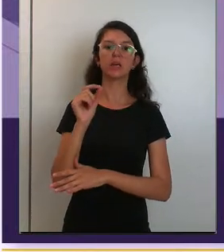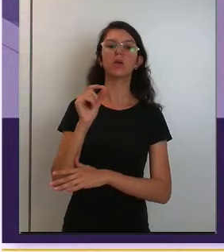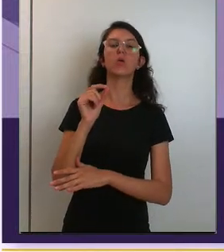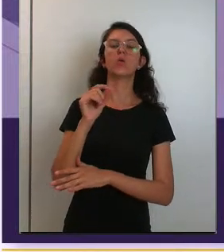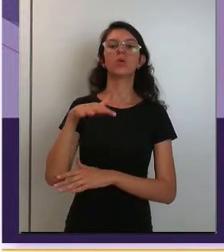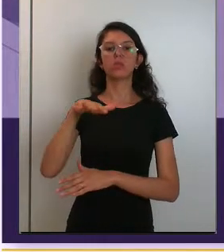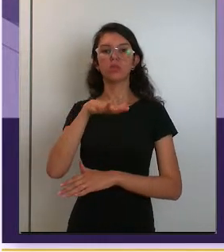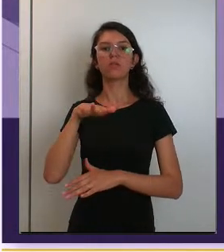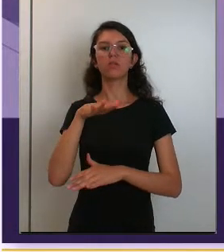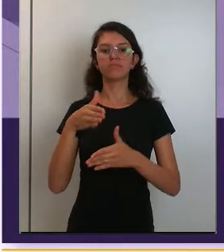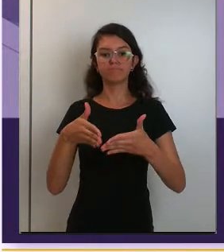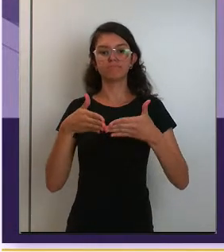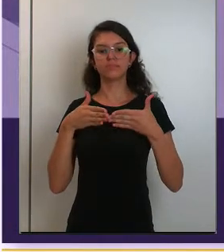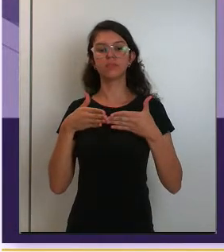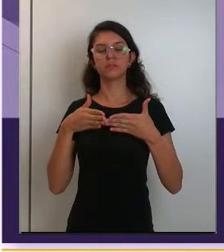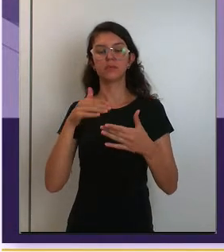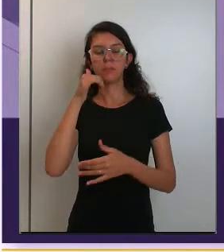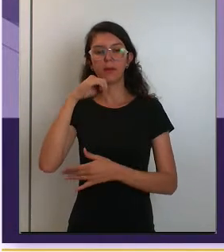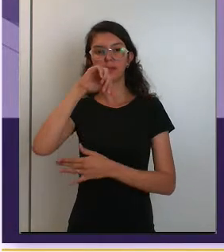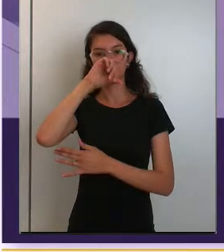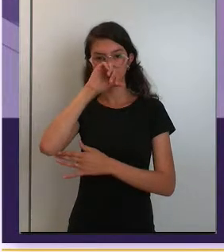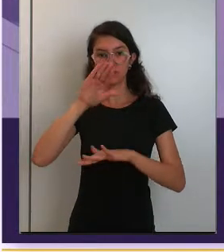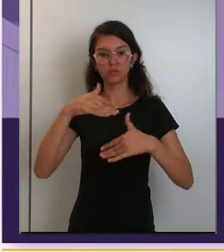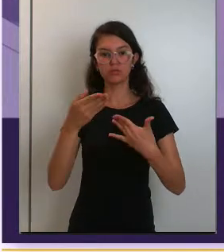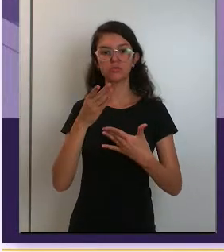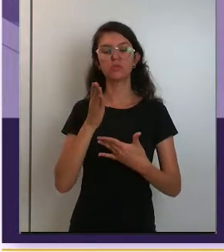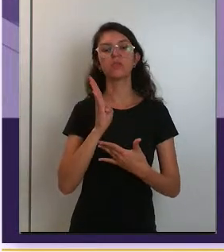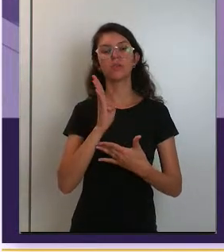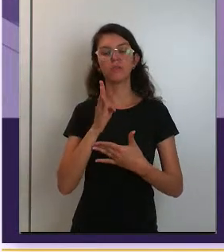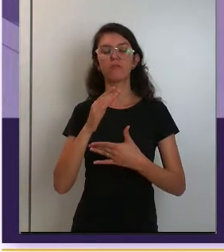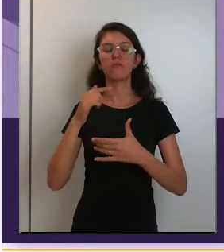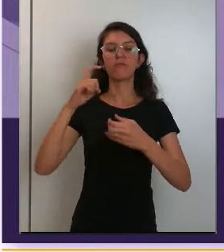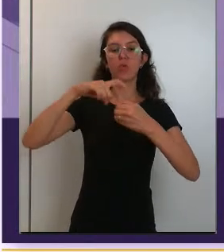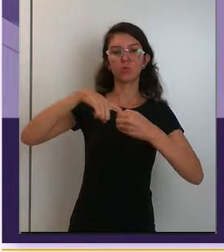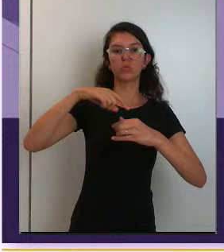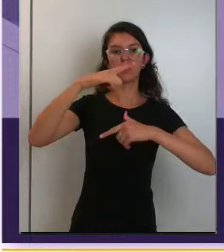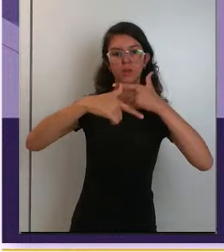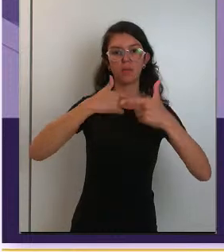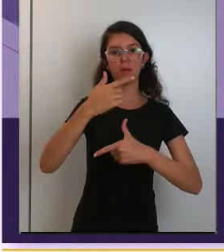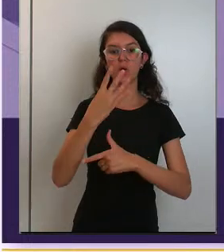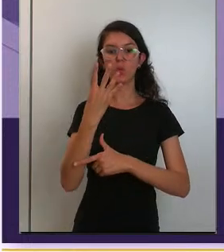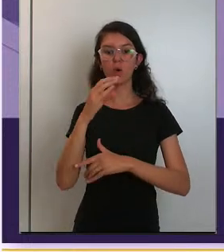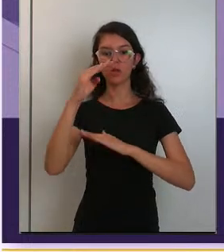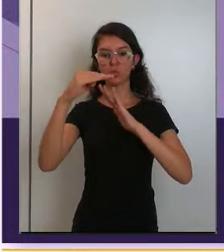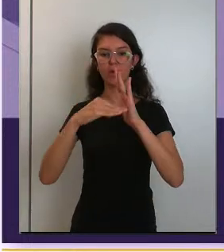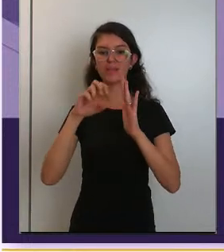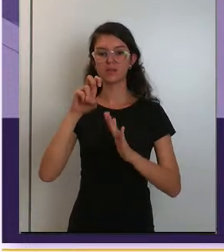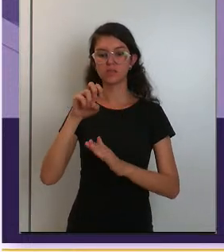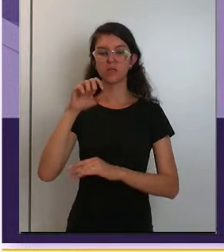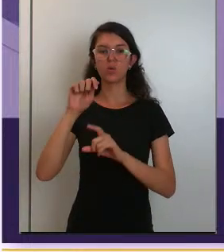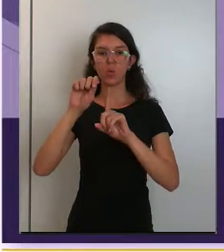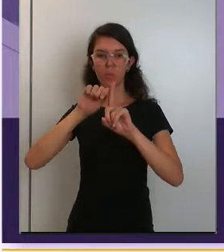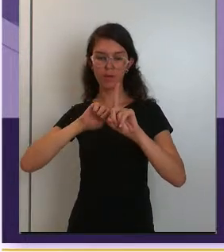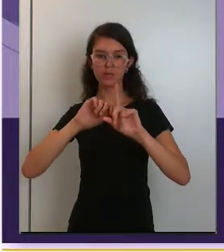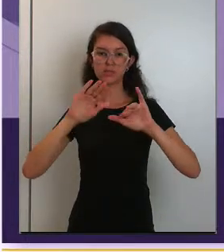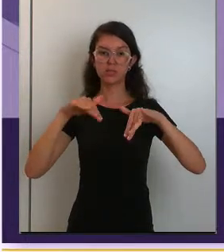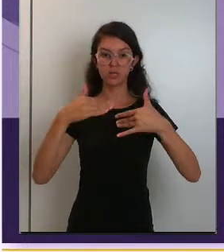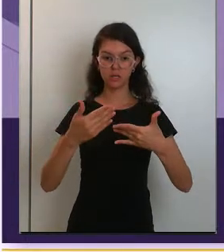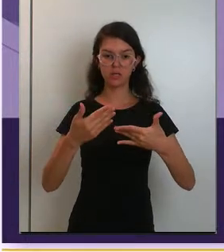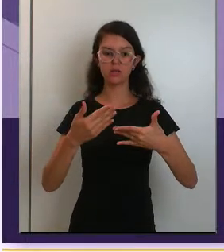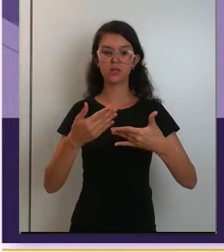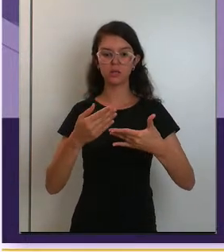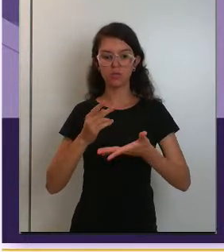avaliou a faixa etária de 4 a 5 meses e a gente observa, então, que a prevalência de aleitamento